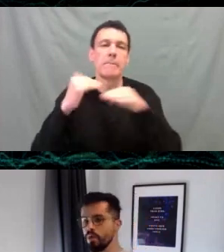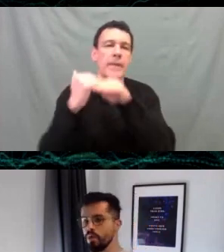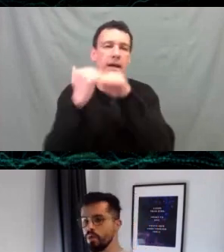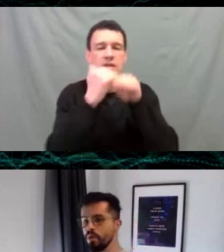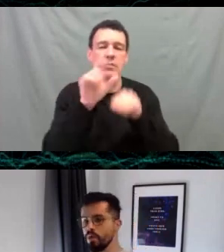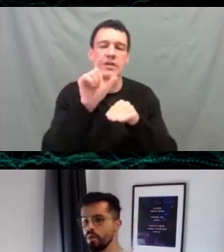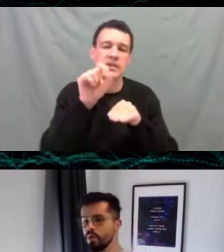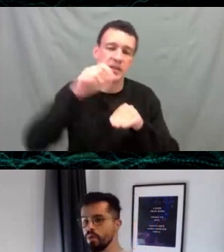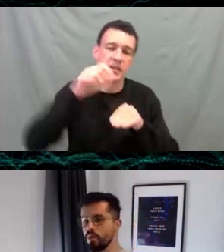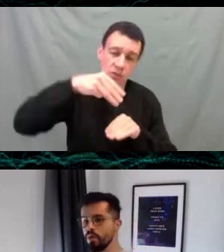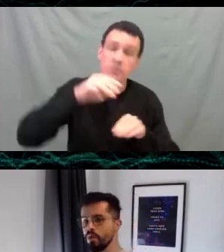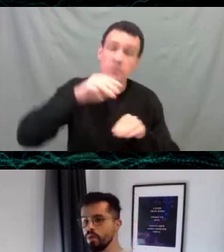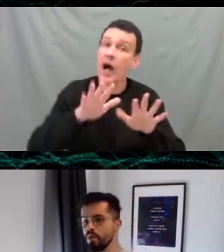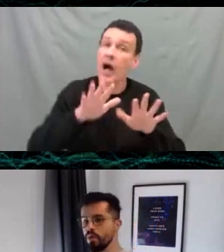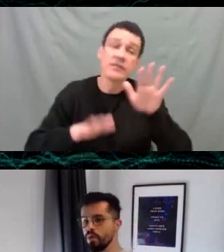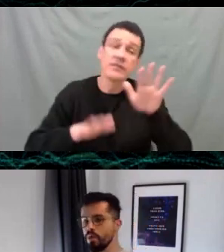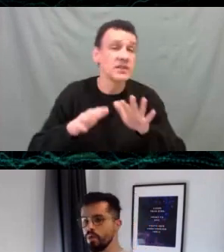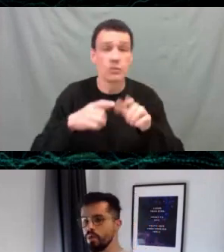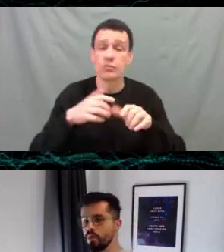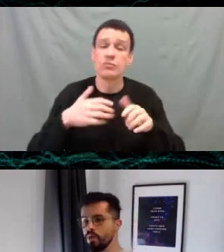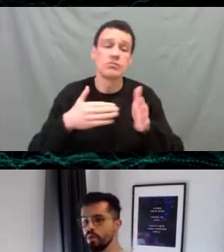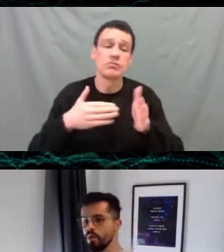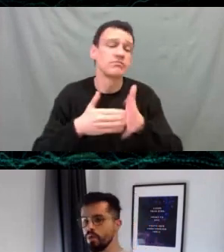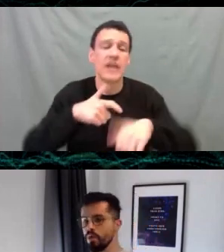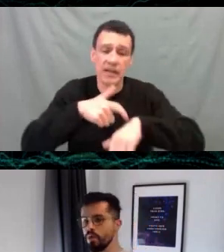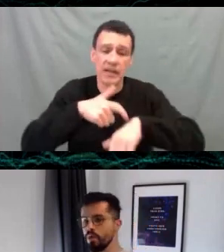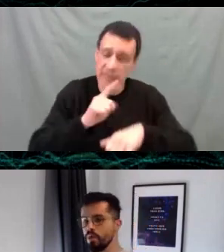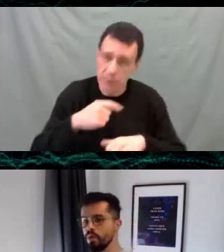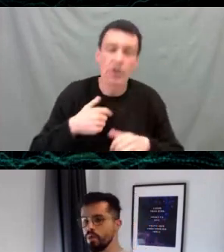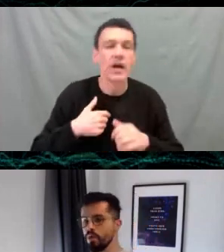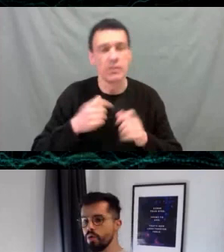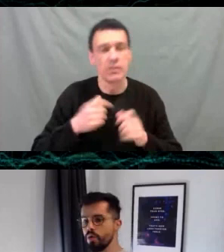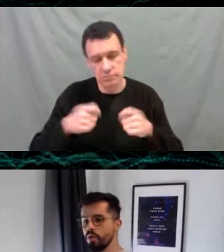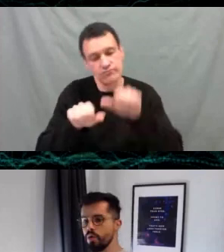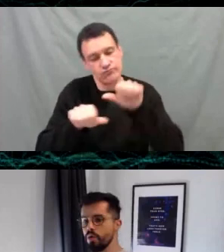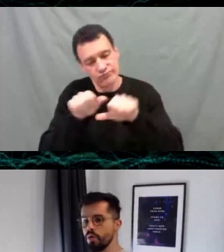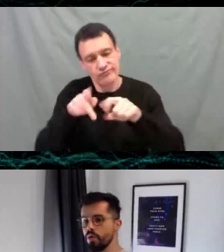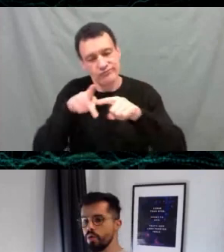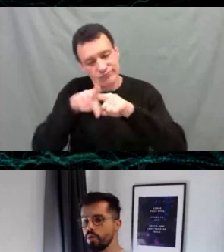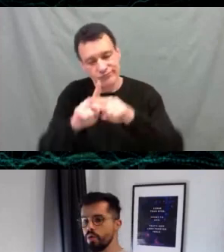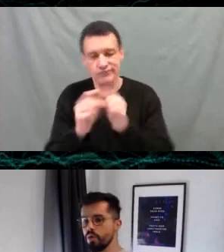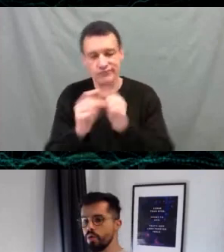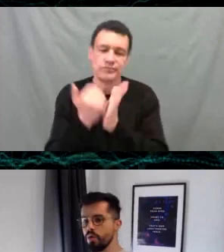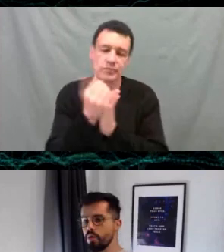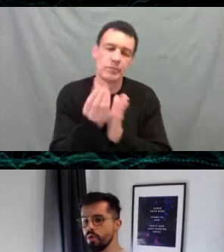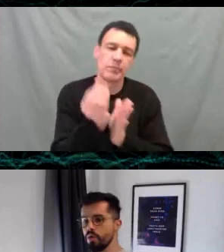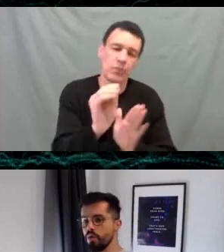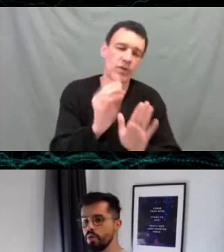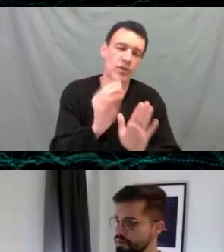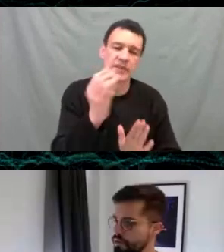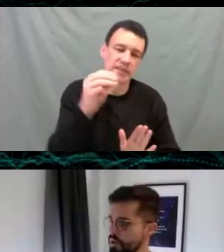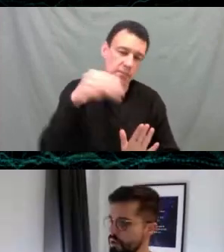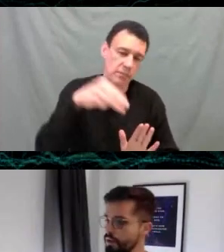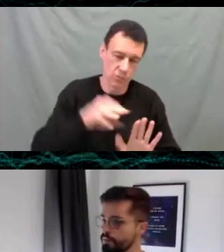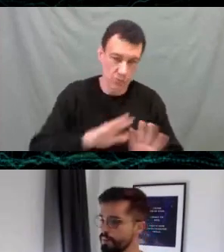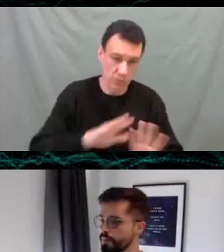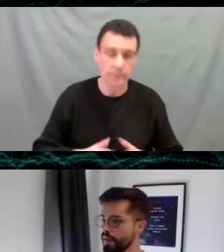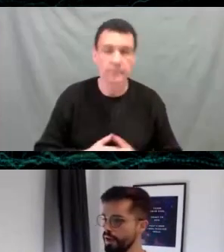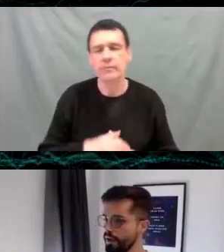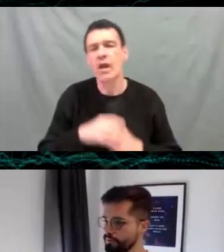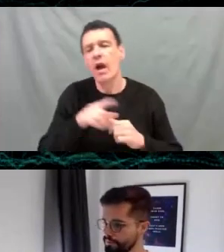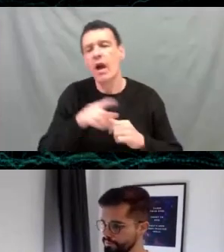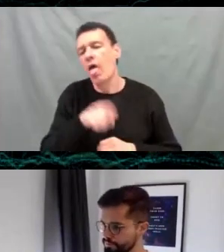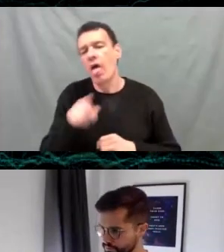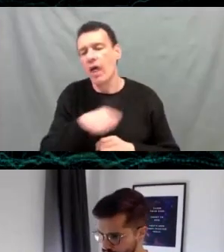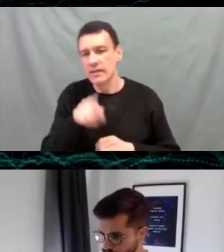para o pra executar algumas ações de uma né então vamos aqui e quando você que roda a gente conversa um pouquinho sobre